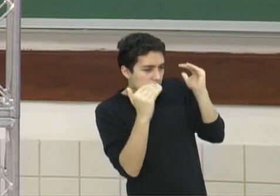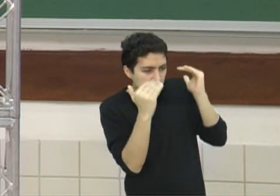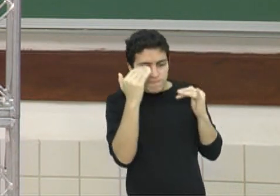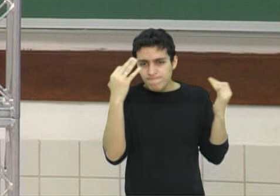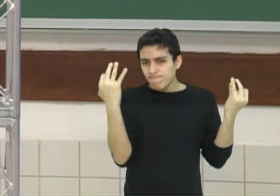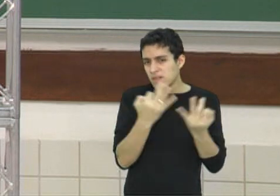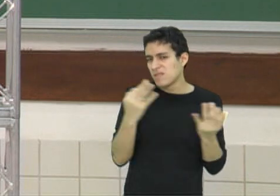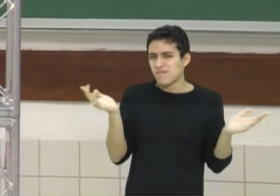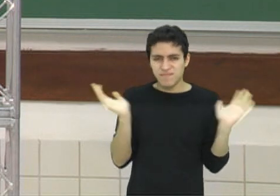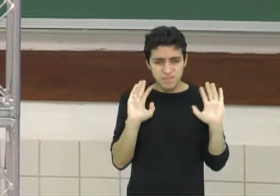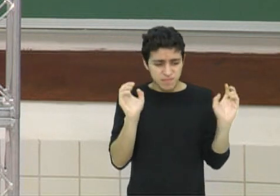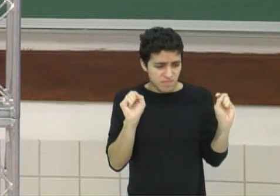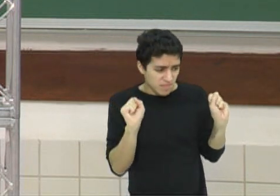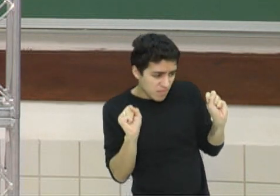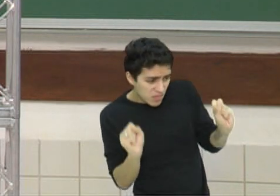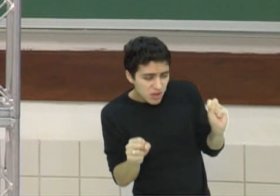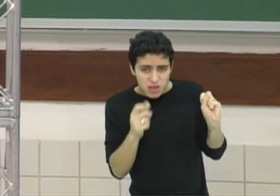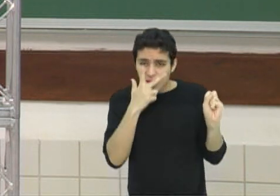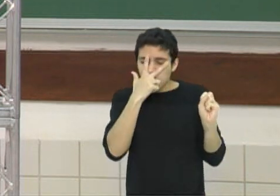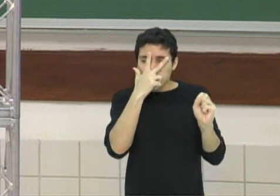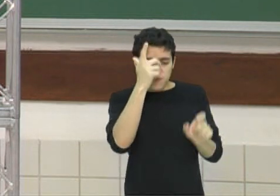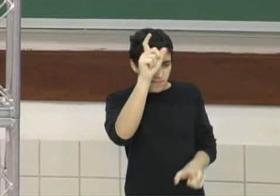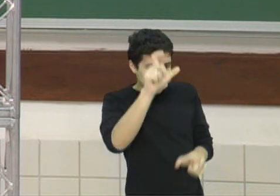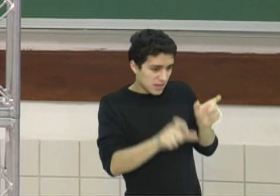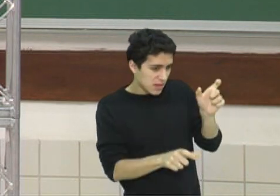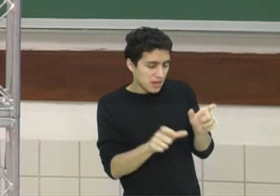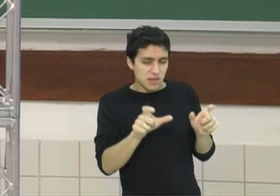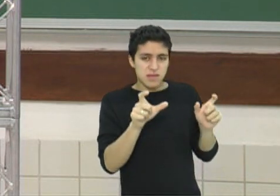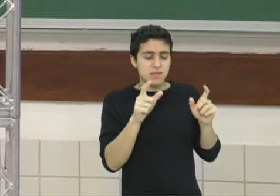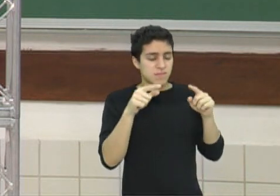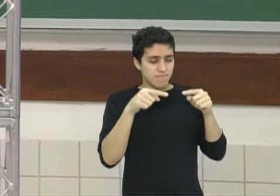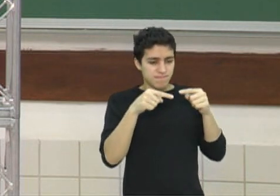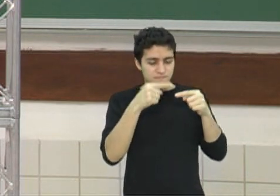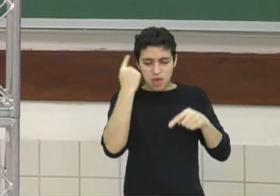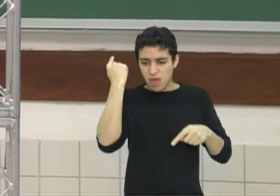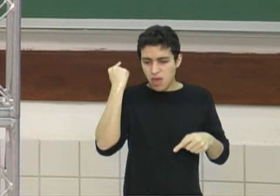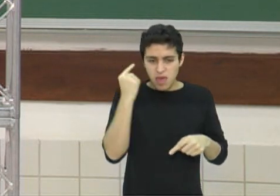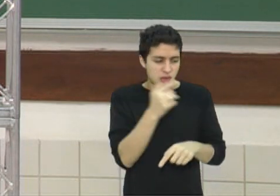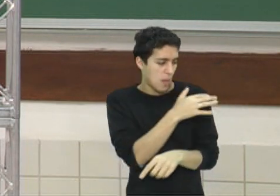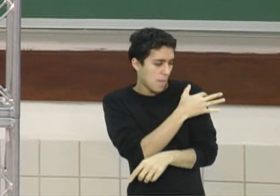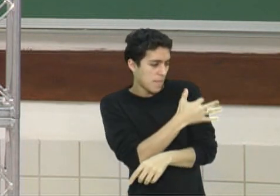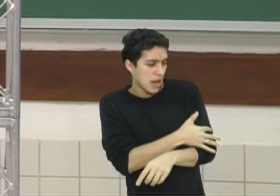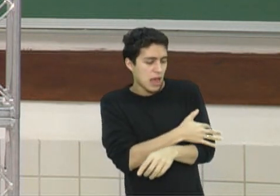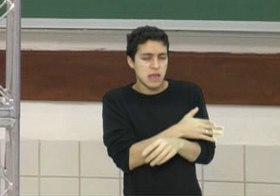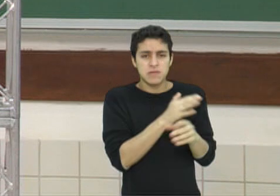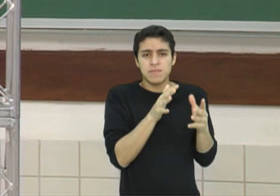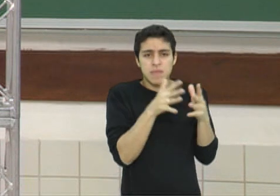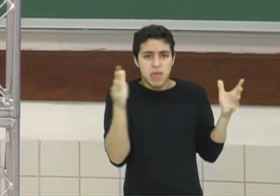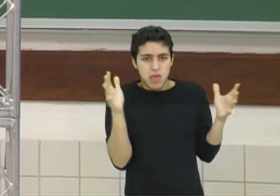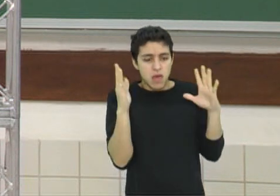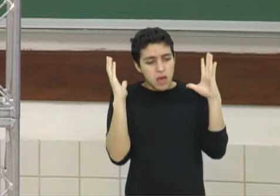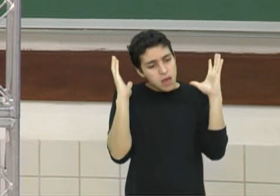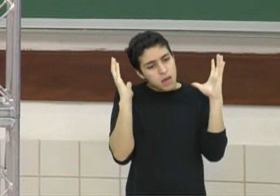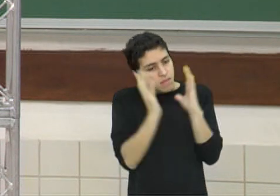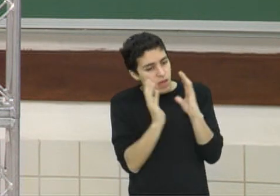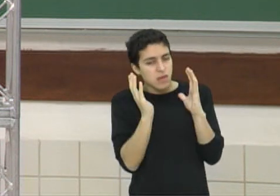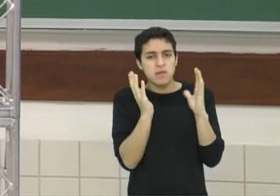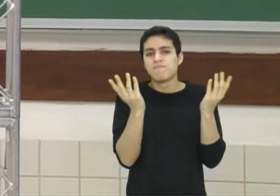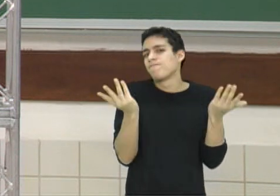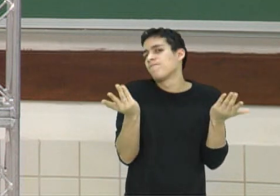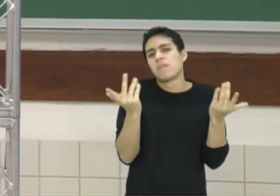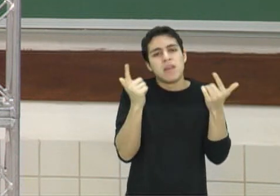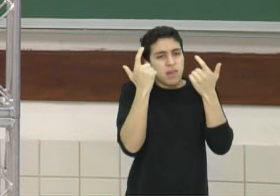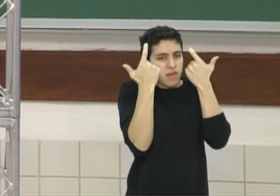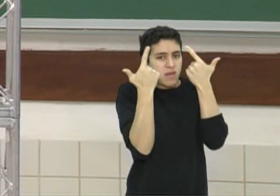uma pessoa. Eu podia fazer uma pessoa meio disforme, um braço um pouco maior, uma cabeça um pouco menor. Não existia